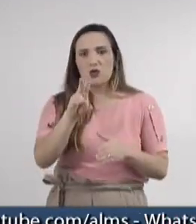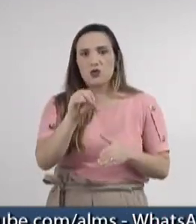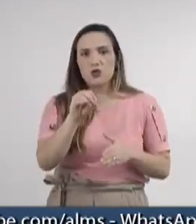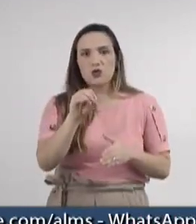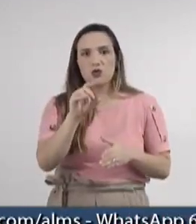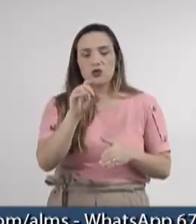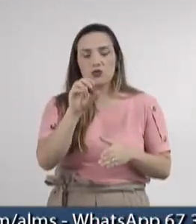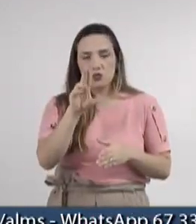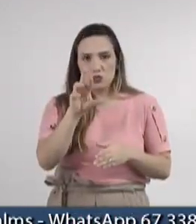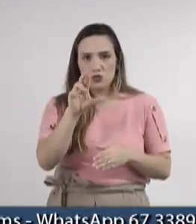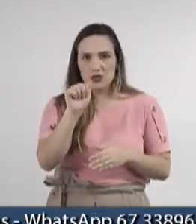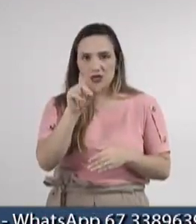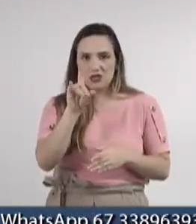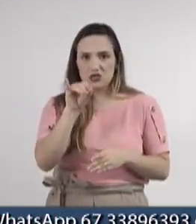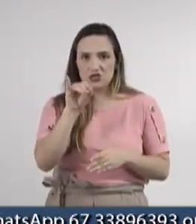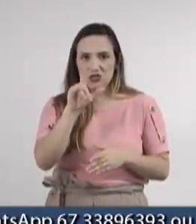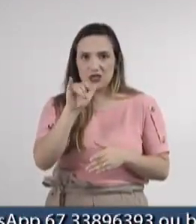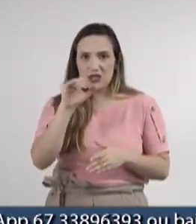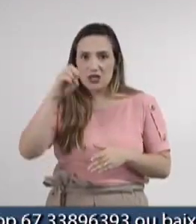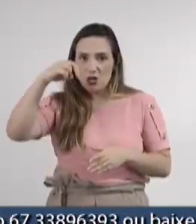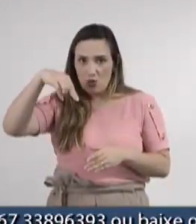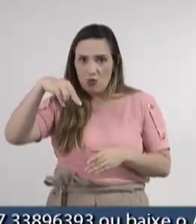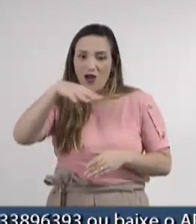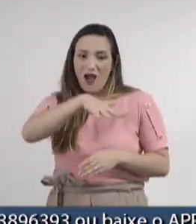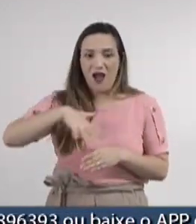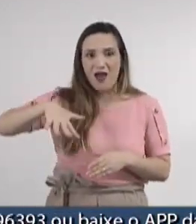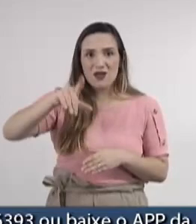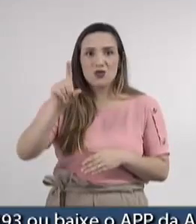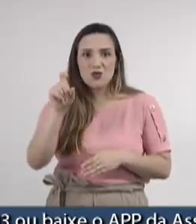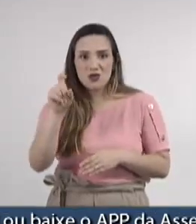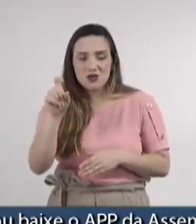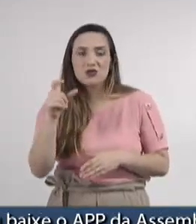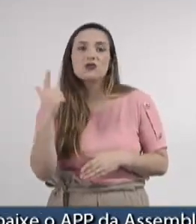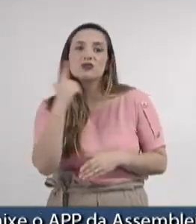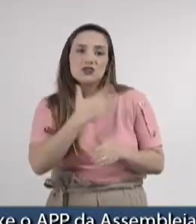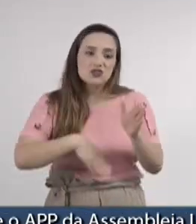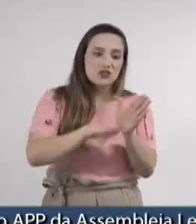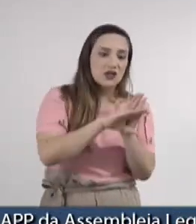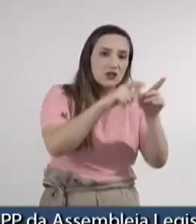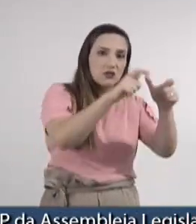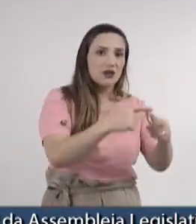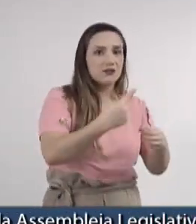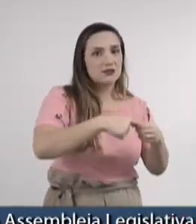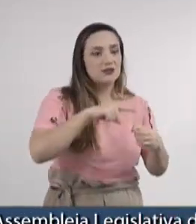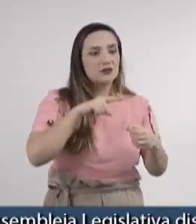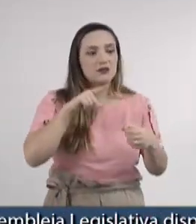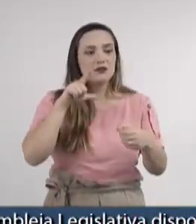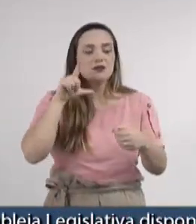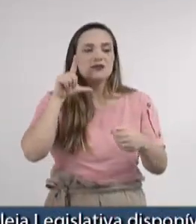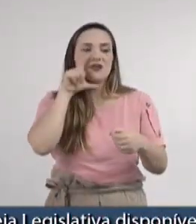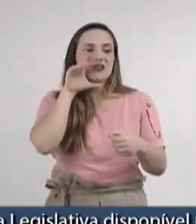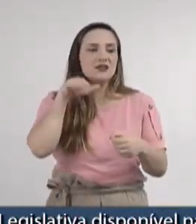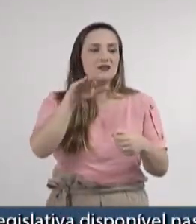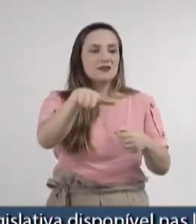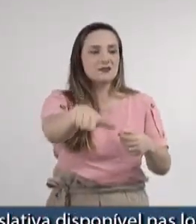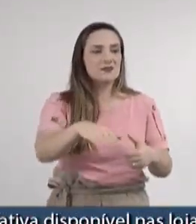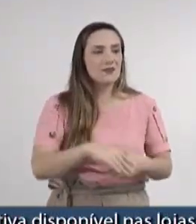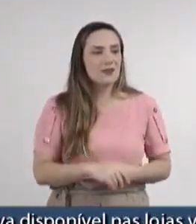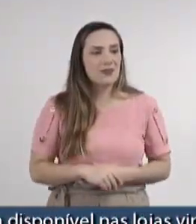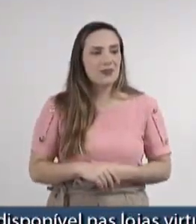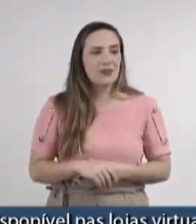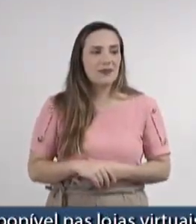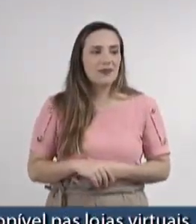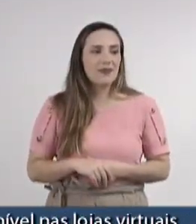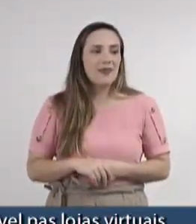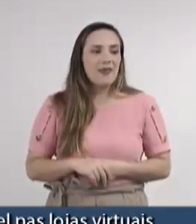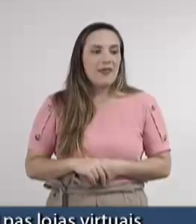de Ponta Porã, na região de fronteira, que dá acesso ao município de Laguna Carapã. Essa justificativa trata-se